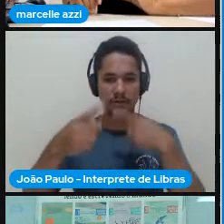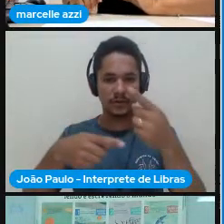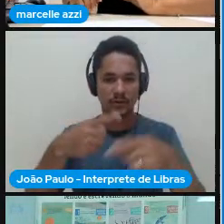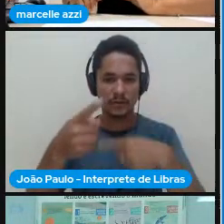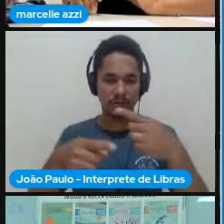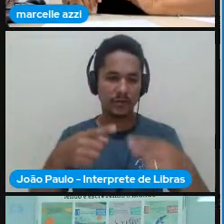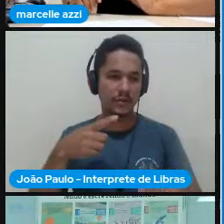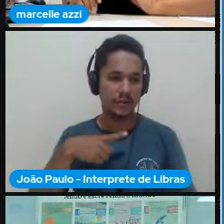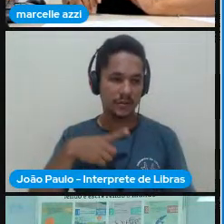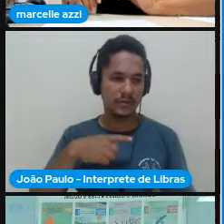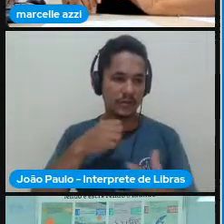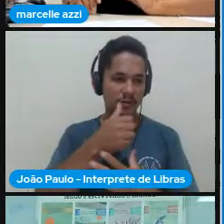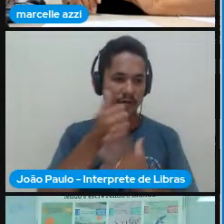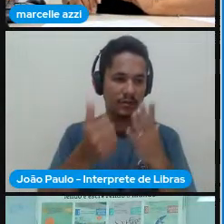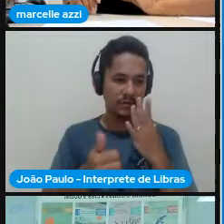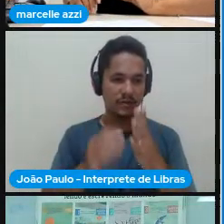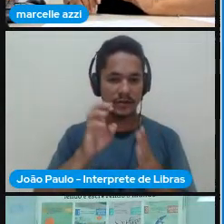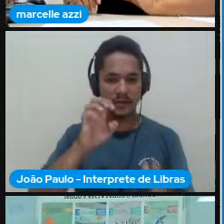EJA?